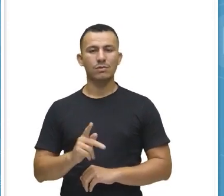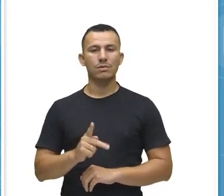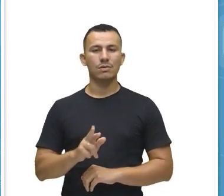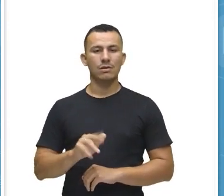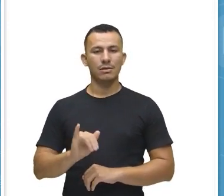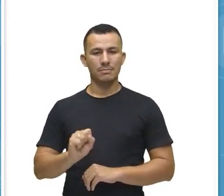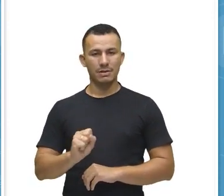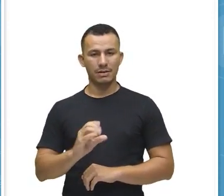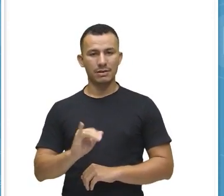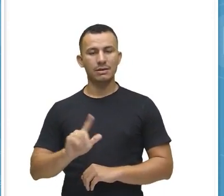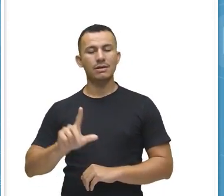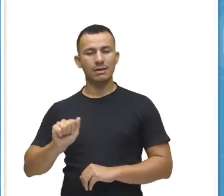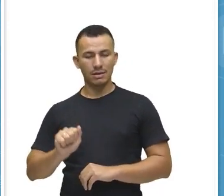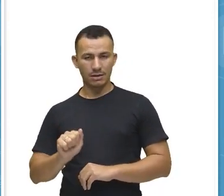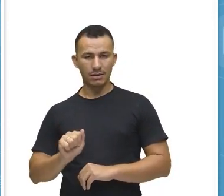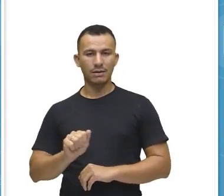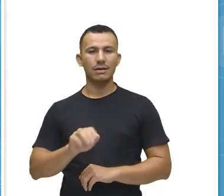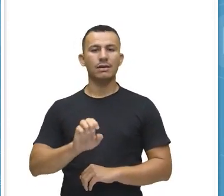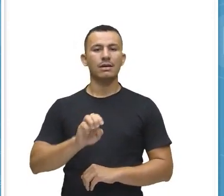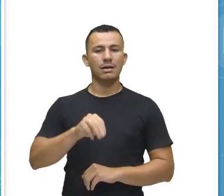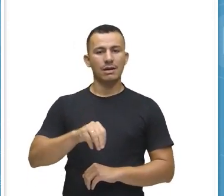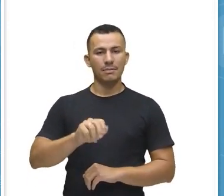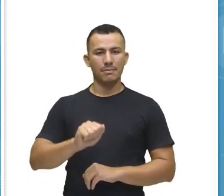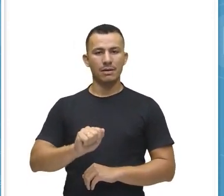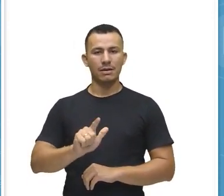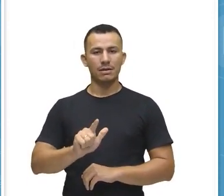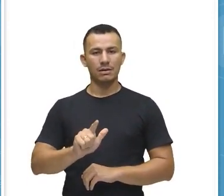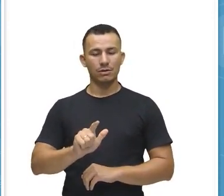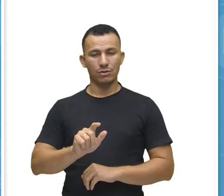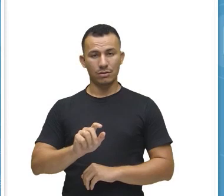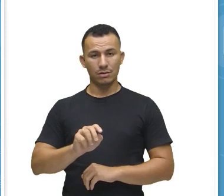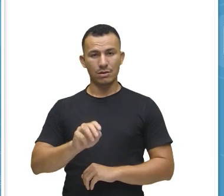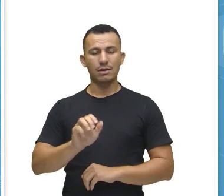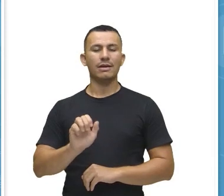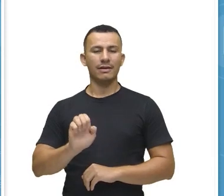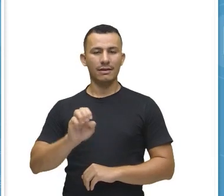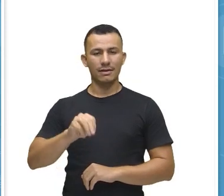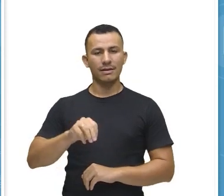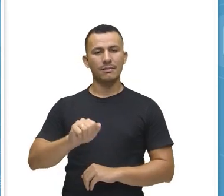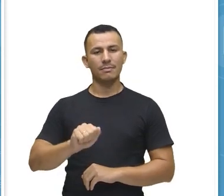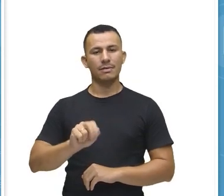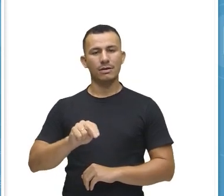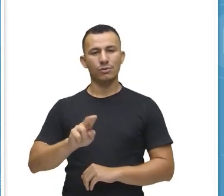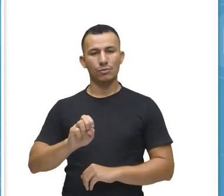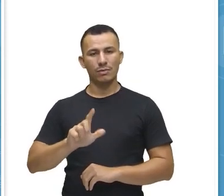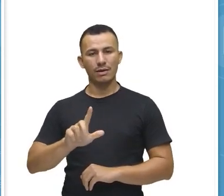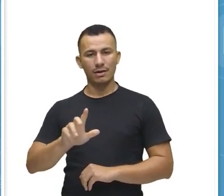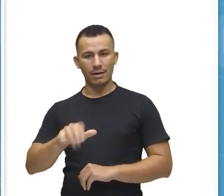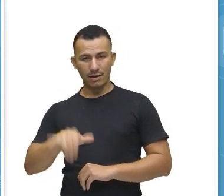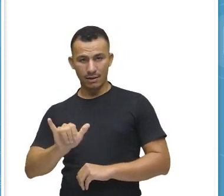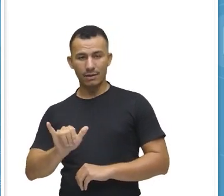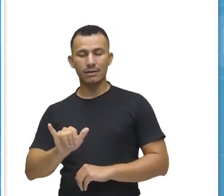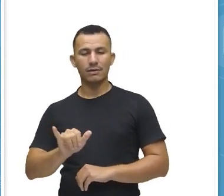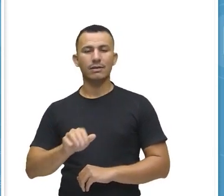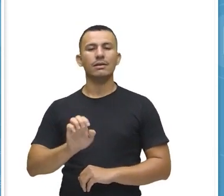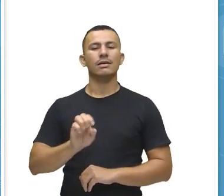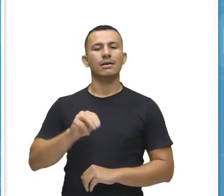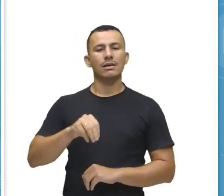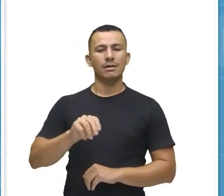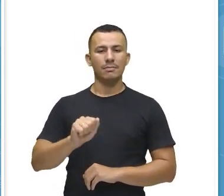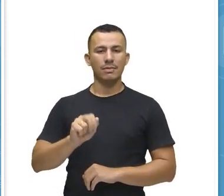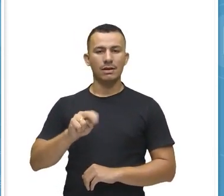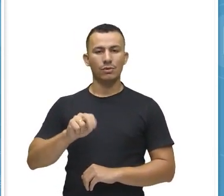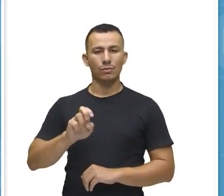A Emanuele ainda acrescenta adição ao lado. Bacana. Derek também. Emanuel também, letra